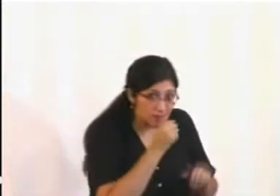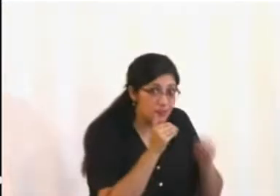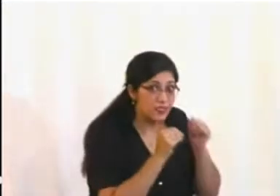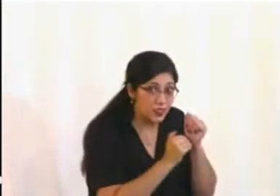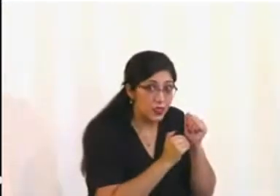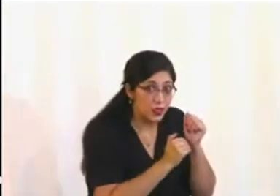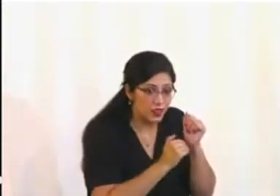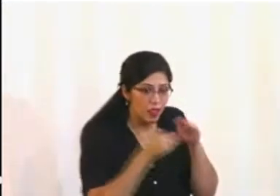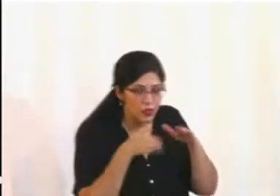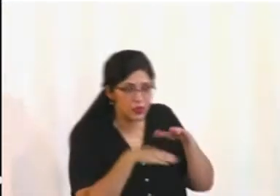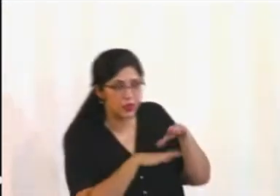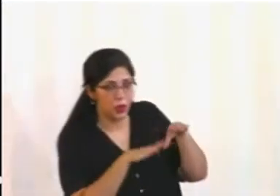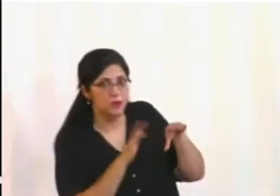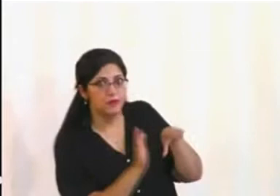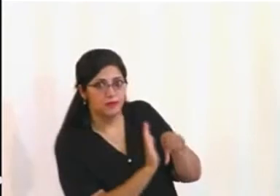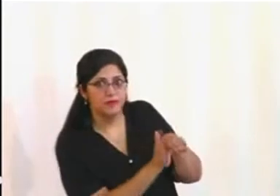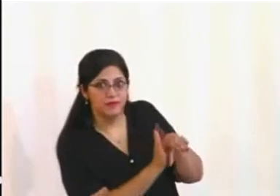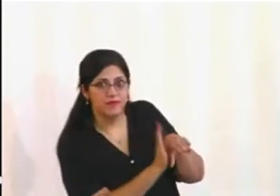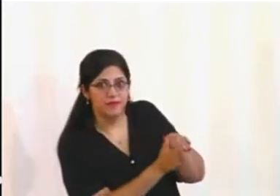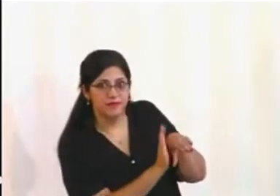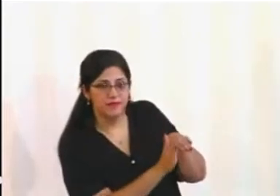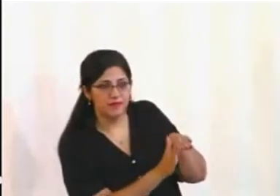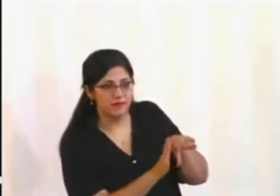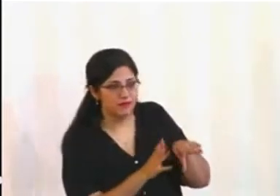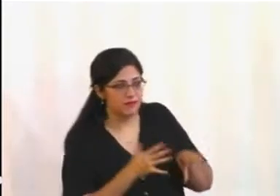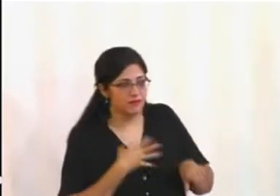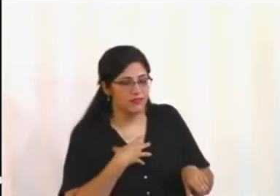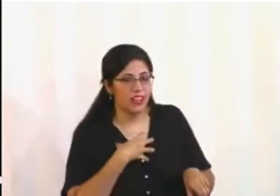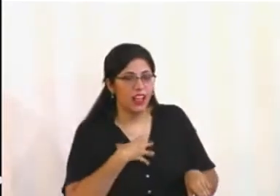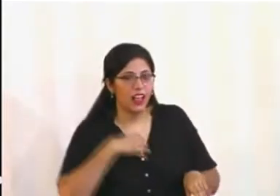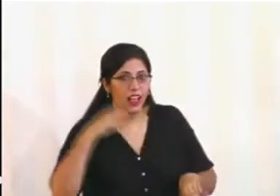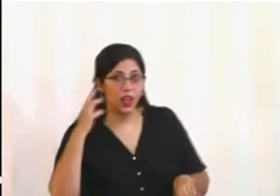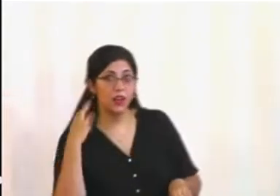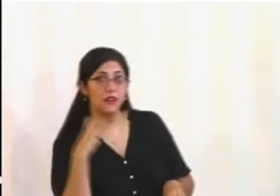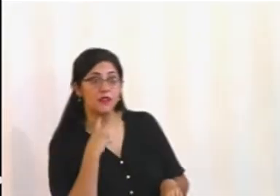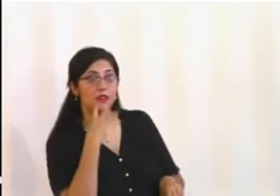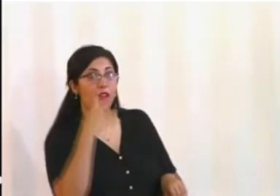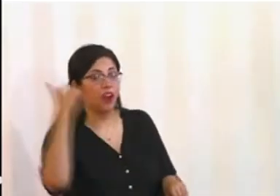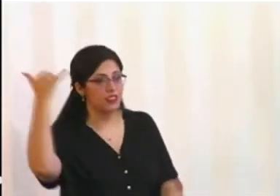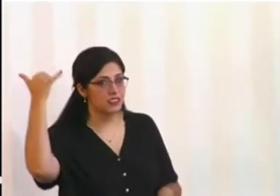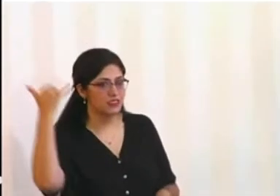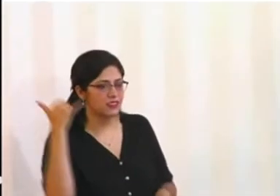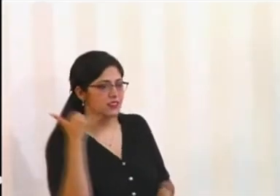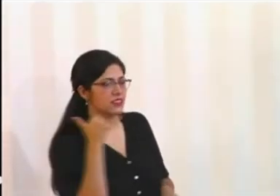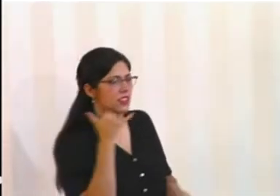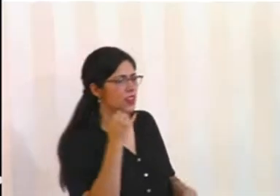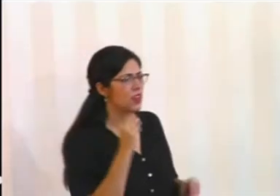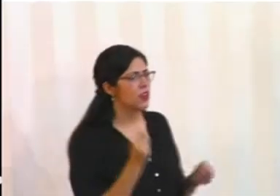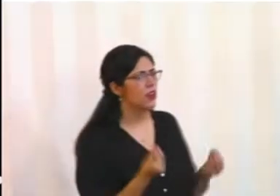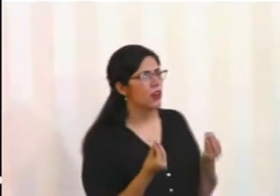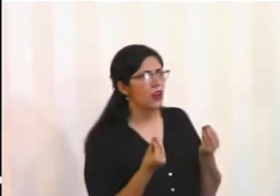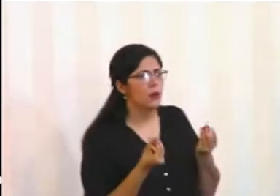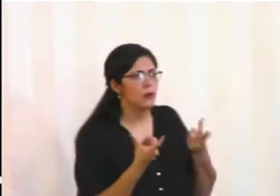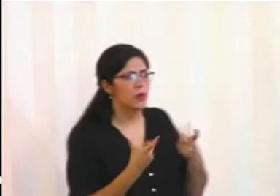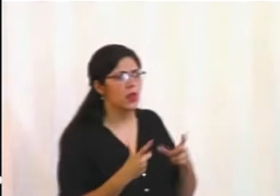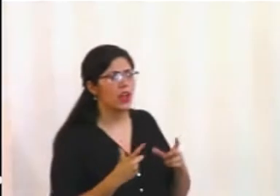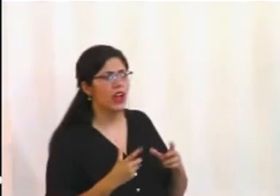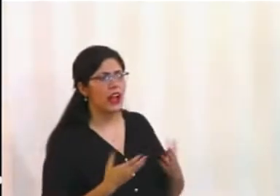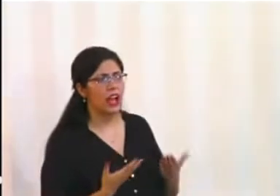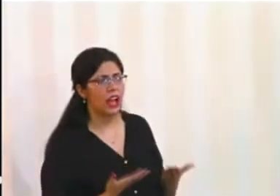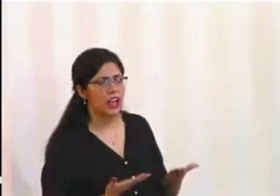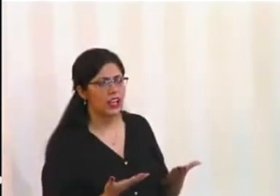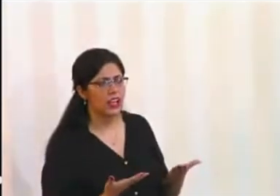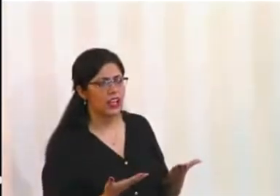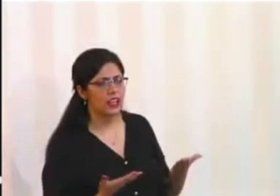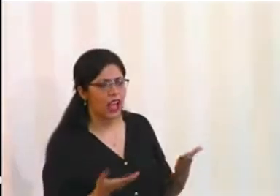da caverna. E eis que lhe veio uma voz e lhe disse: Que fazes aqui, Elias? Ele respondeu: Tenho sido